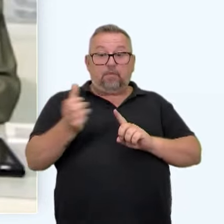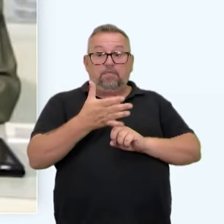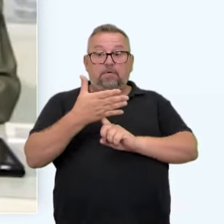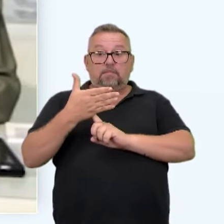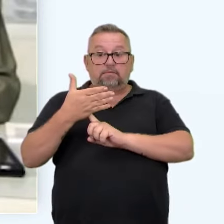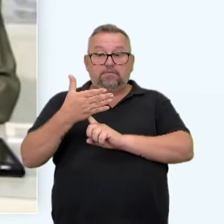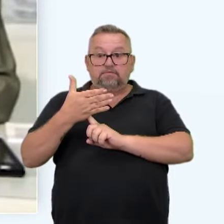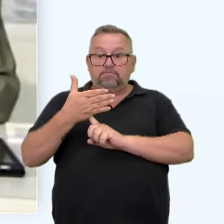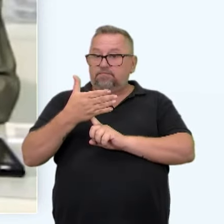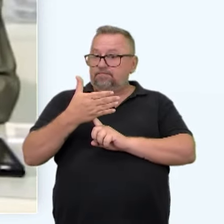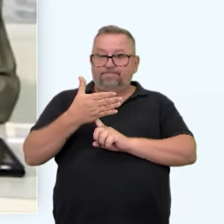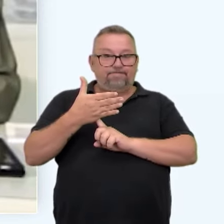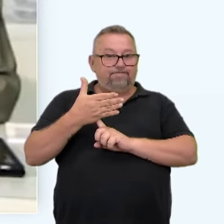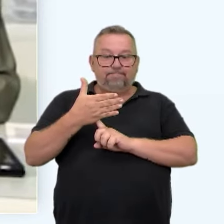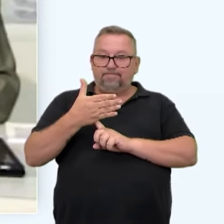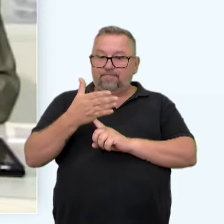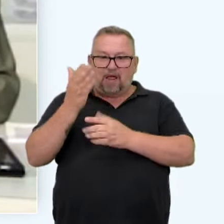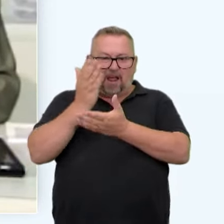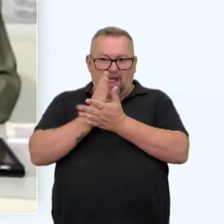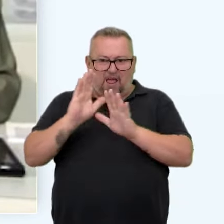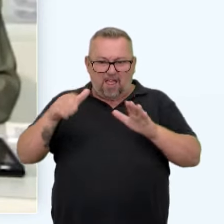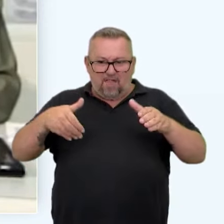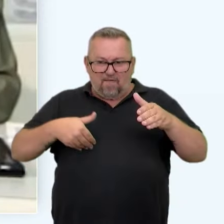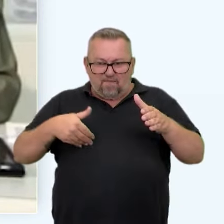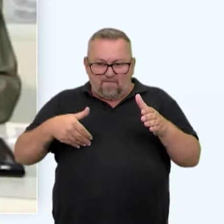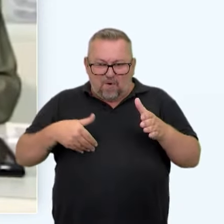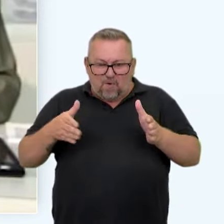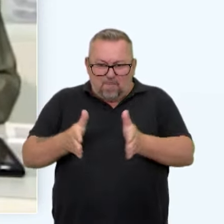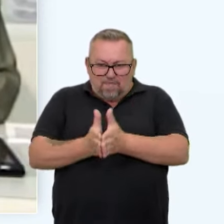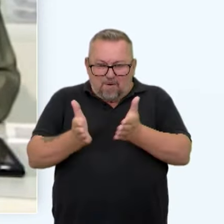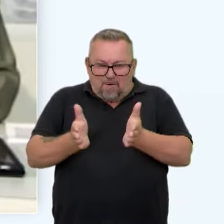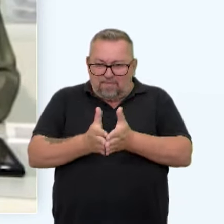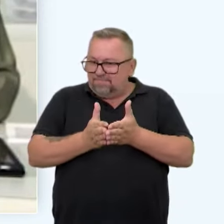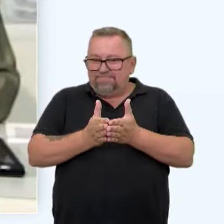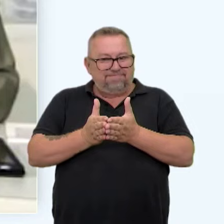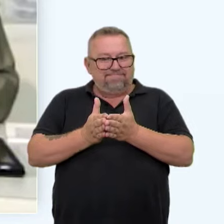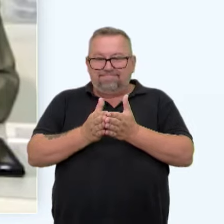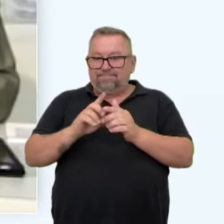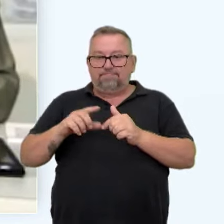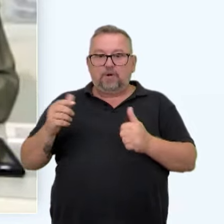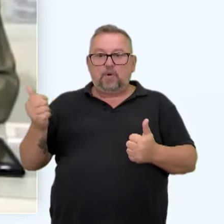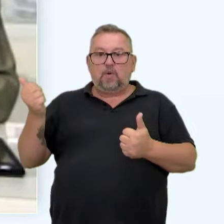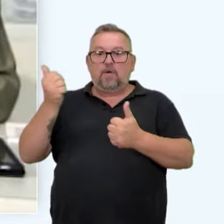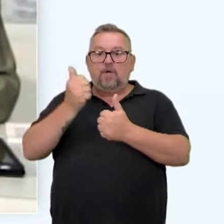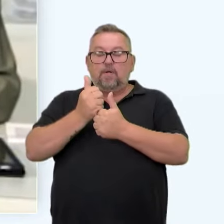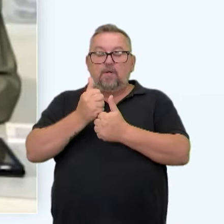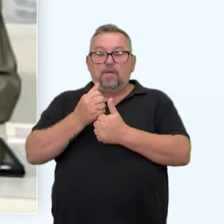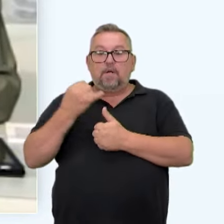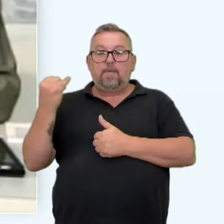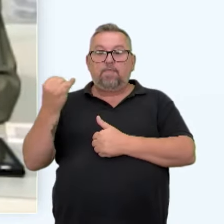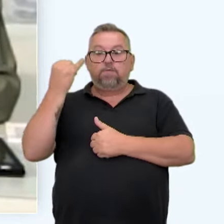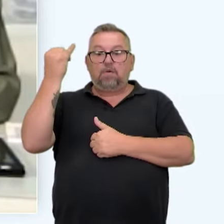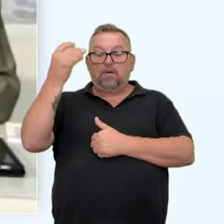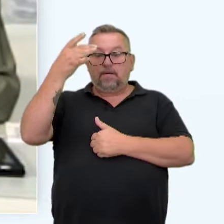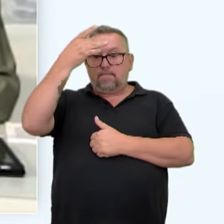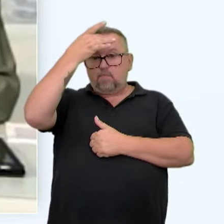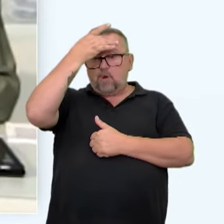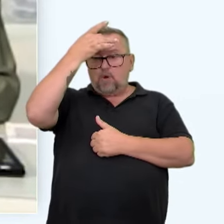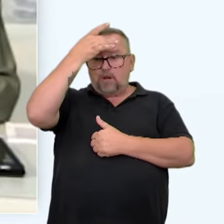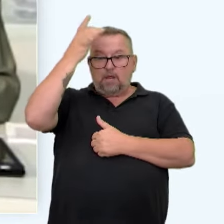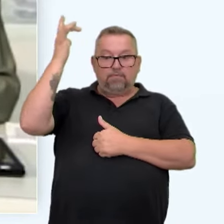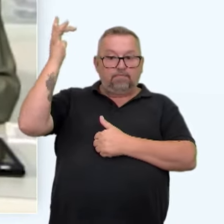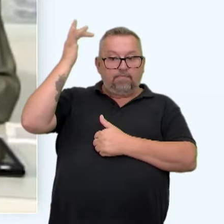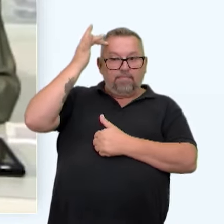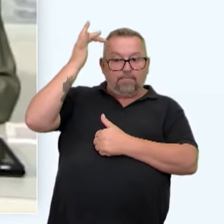estão erradicando a fome e a miséria. Estão, sim, substituindo valores morais que diferenciaram